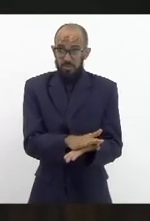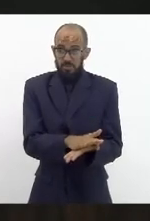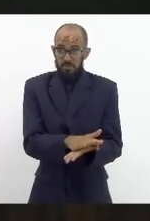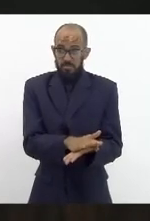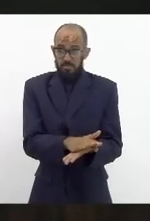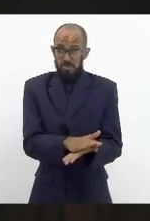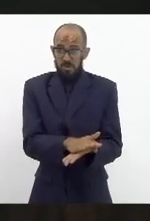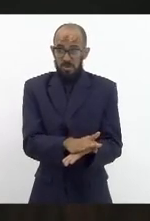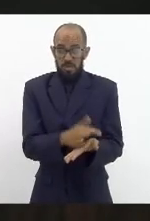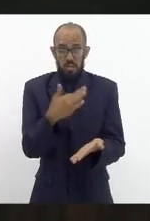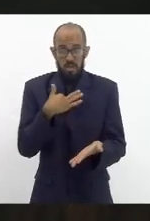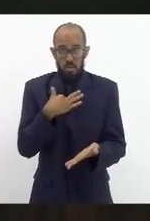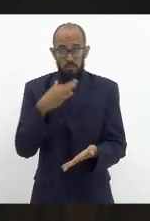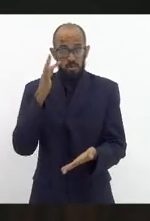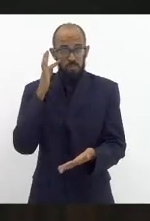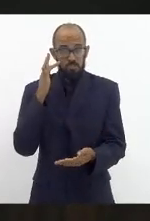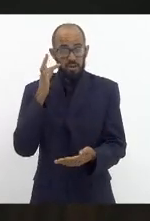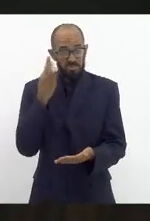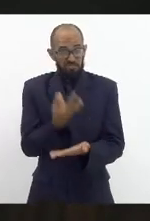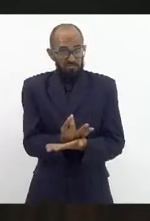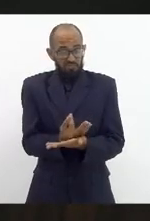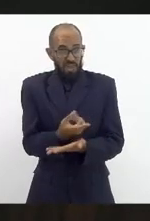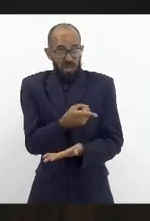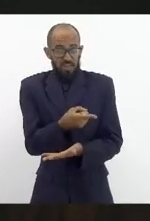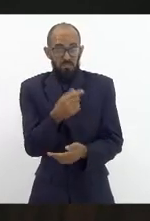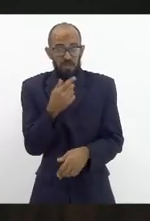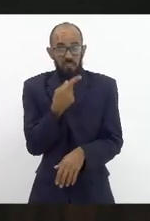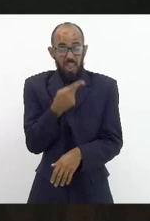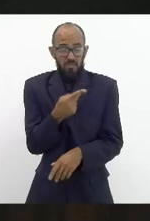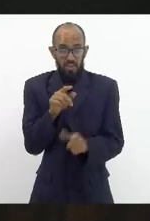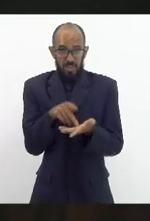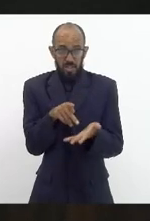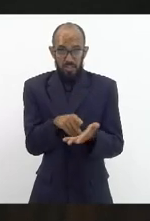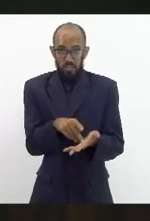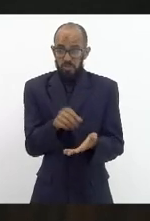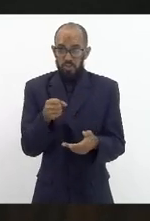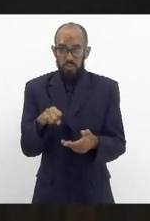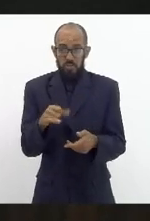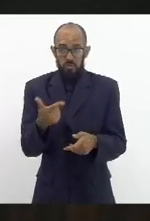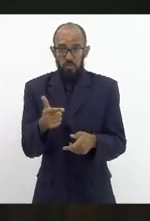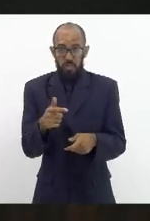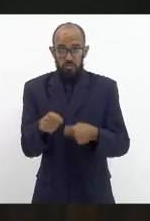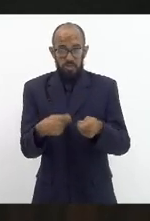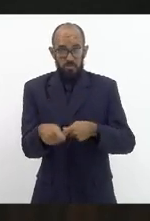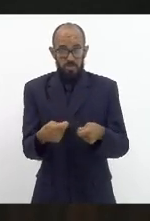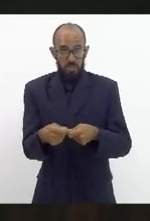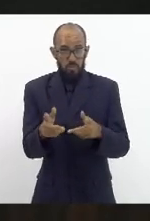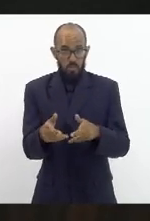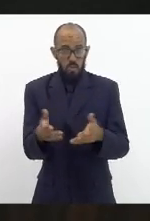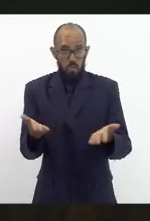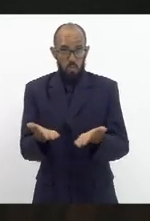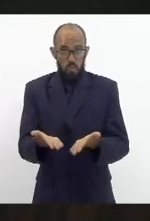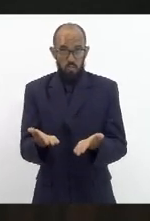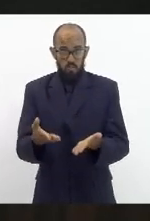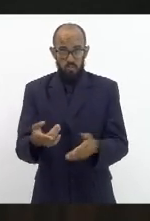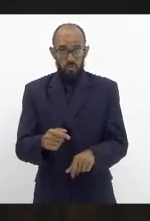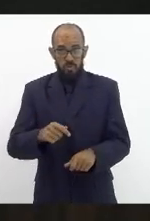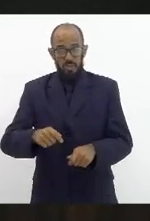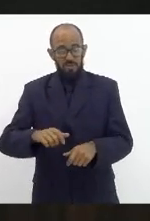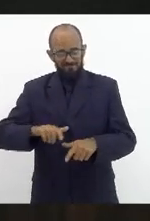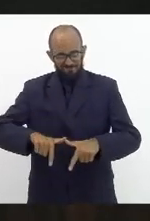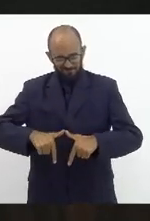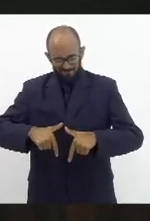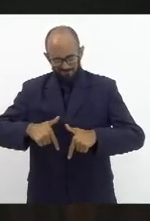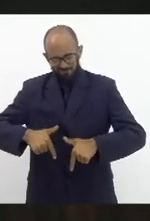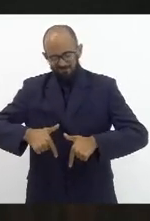olha, vou ser sincero, se nós não tivéssemos uma administração que nós temos hoje, com todo o respeito, uma administração que está se